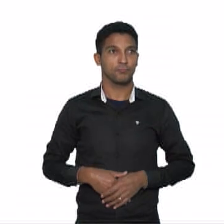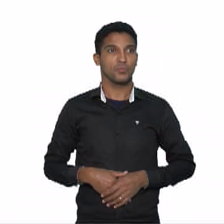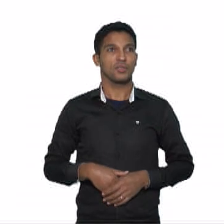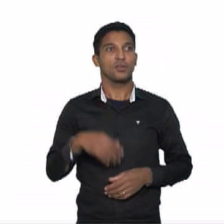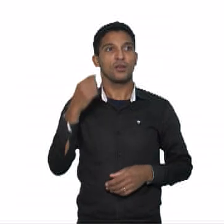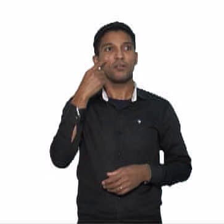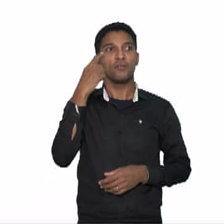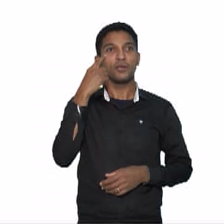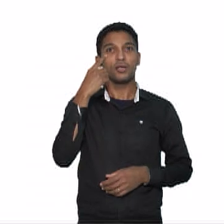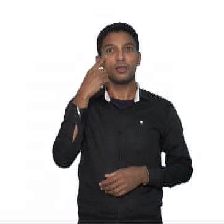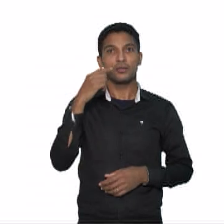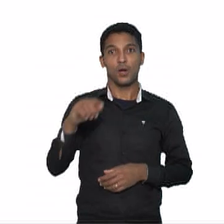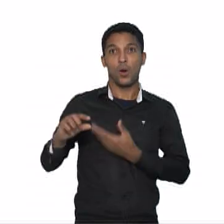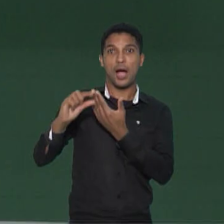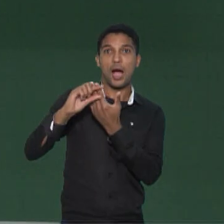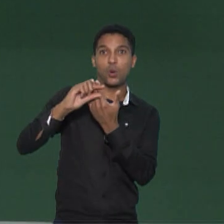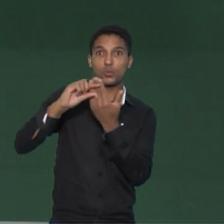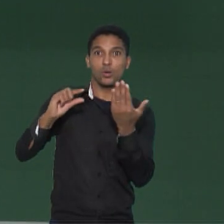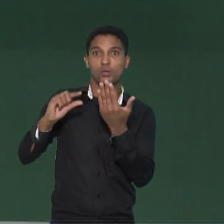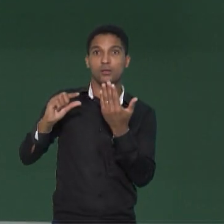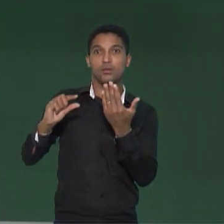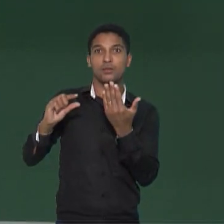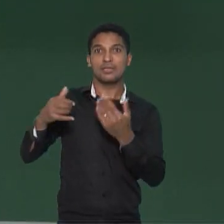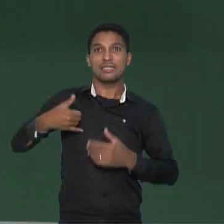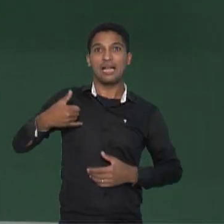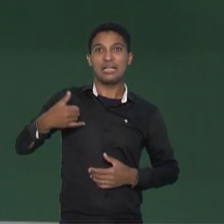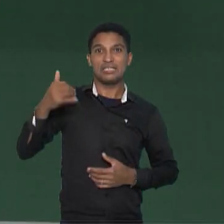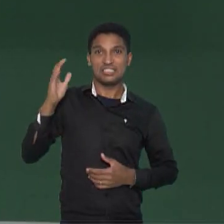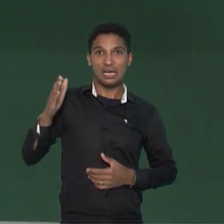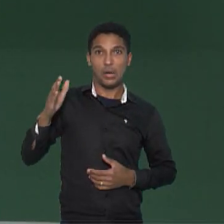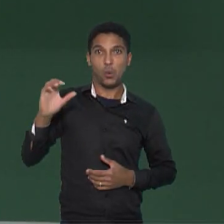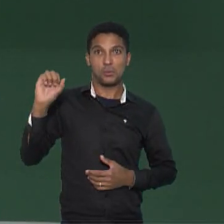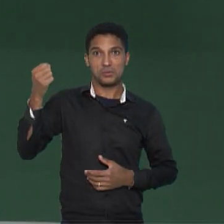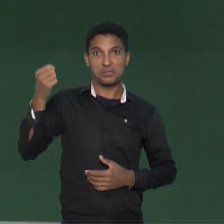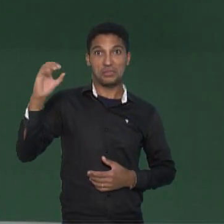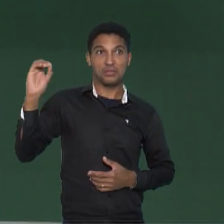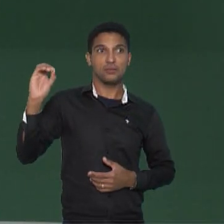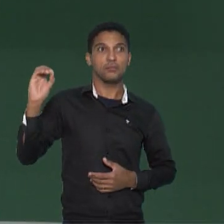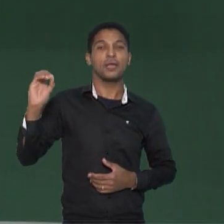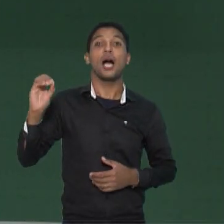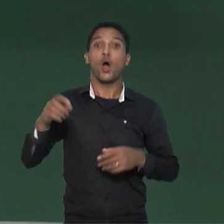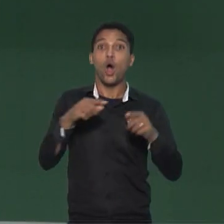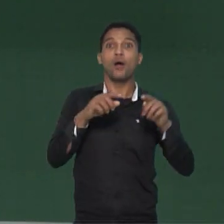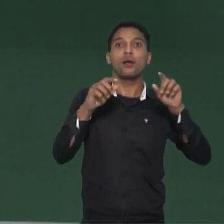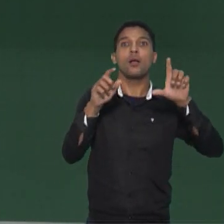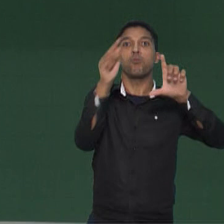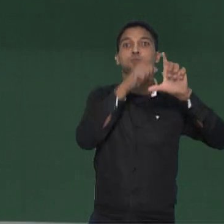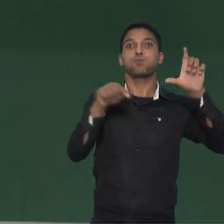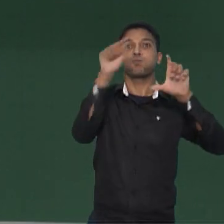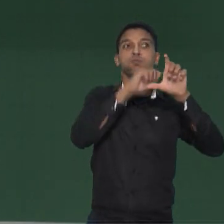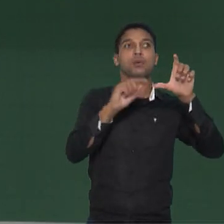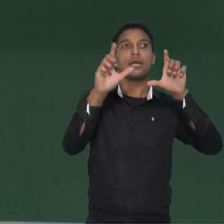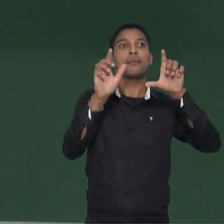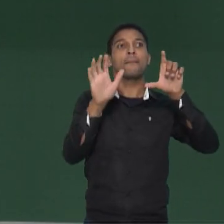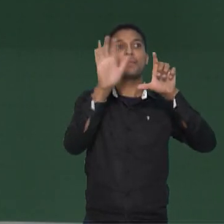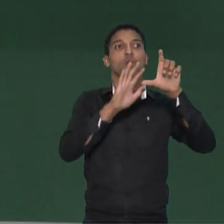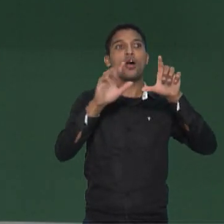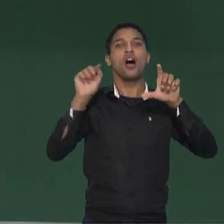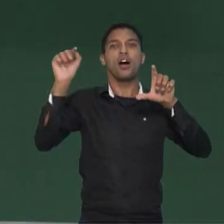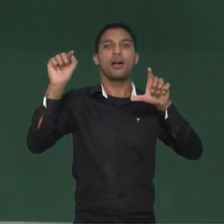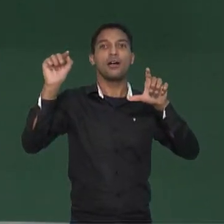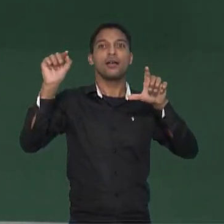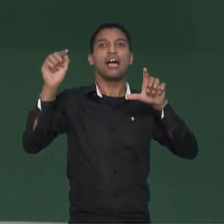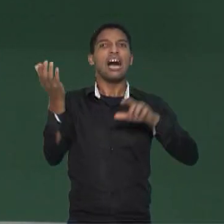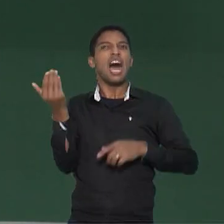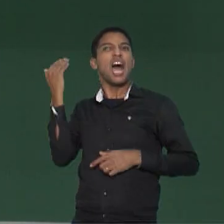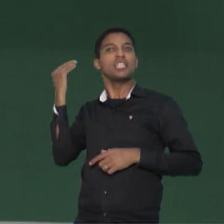ele já tinha 80 anos quando ele construiu quando ele pintou esse quadro, né? Então veja que ela aparece aqui. Ele gostou tanto dessa obra que